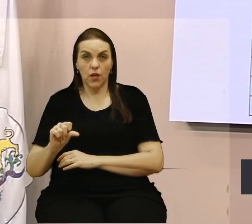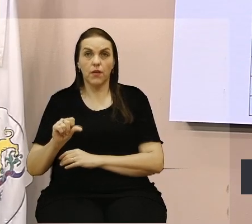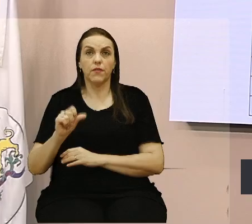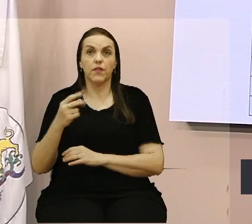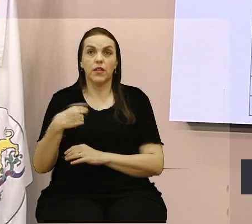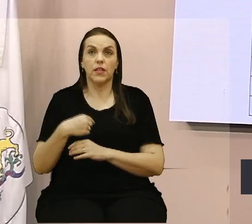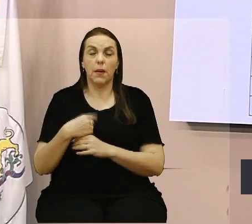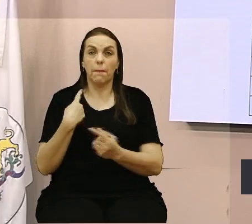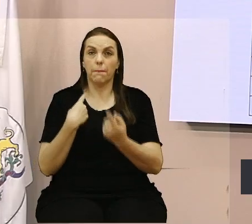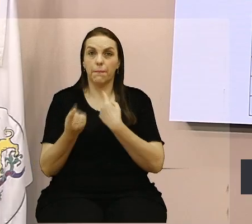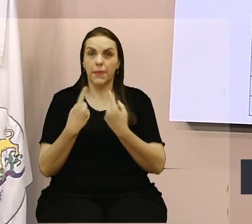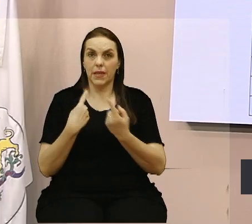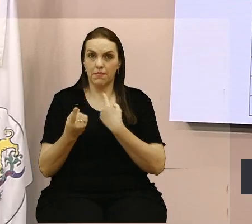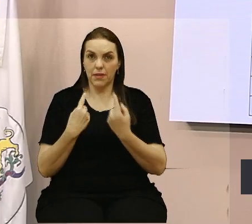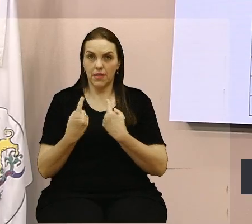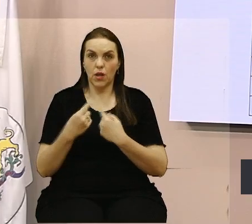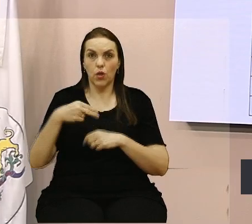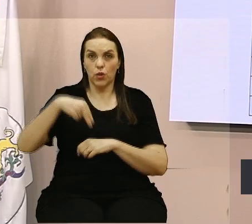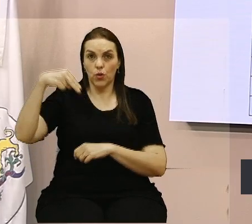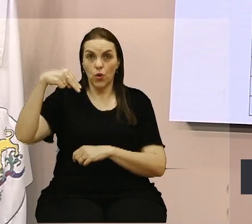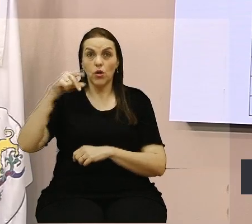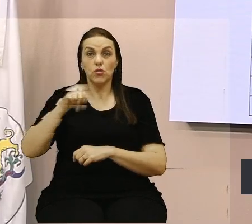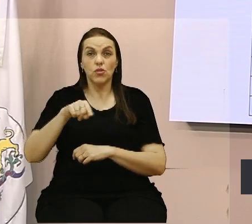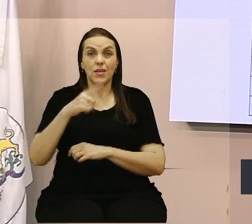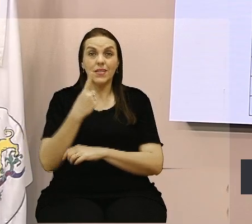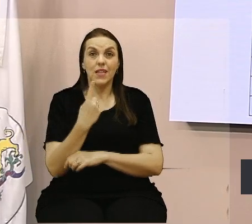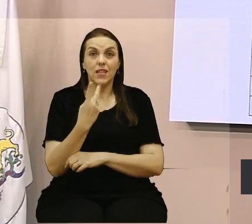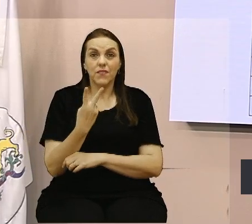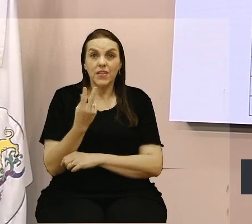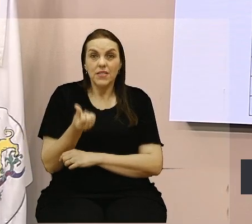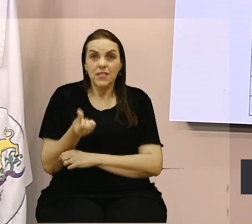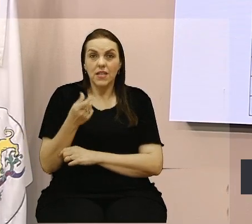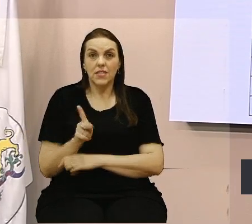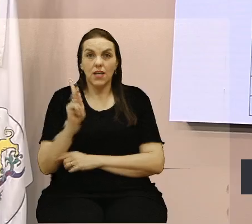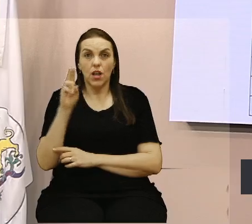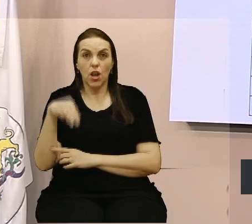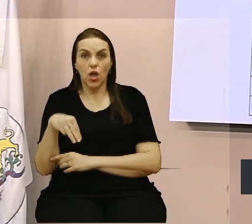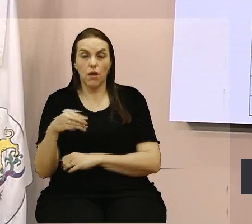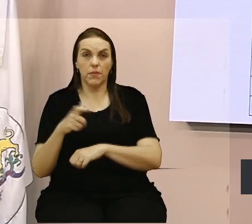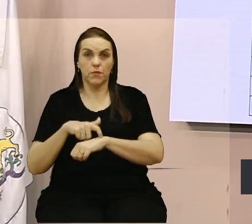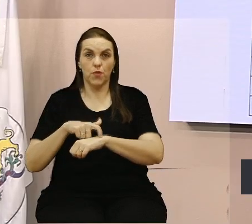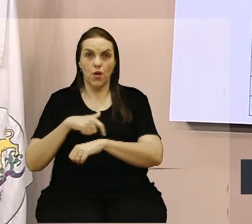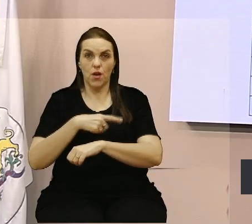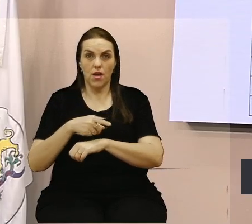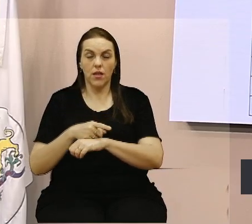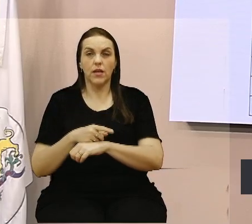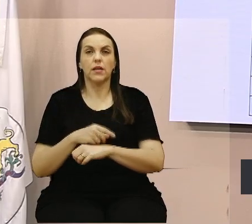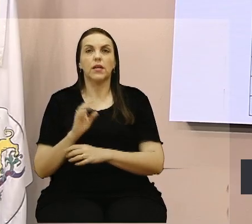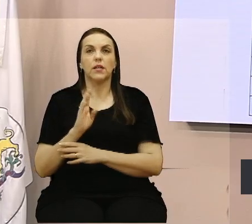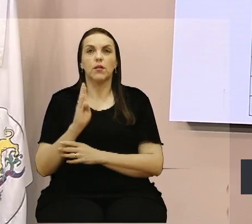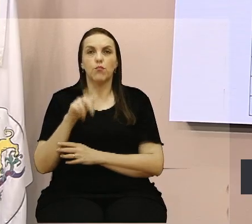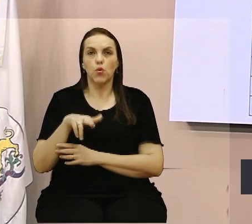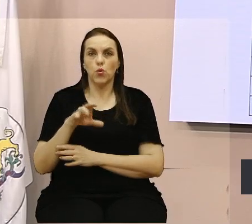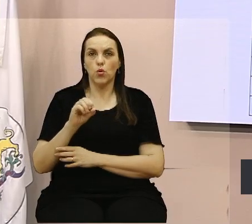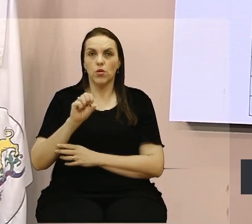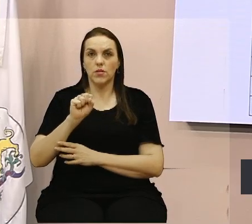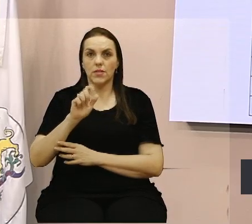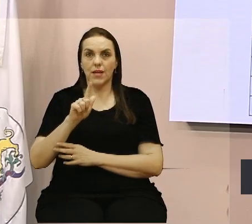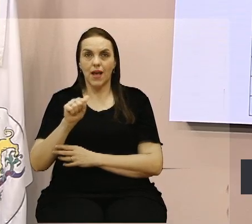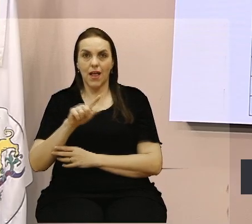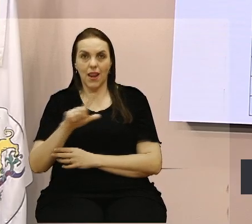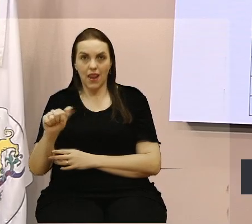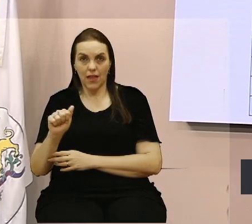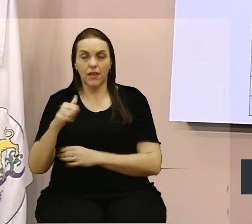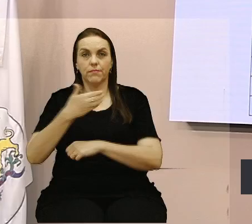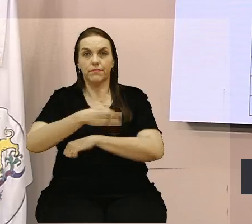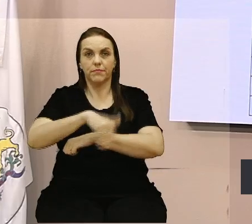Na perimetral Bruno Segala, nós chegamos a atingir 126 km por hora um veículo. Na Bruno Segala, só num outro